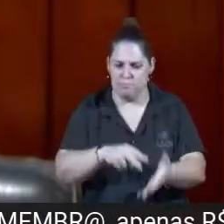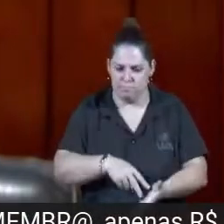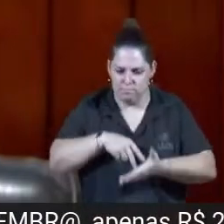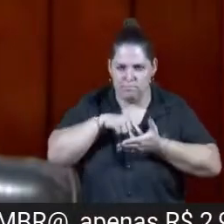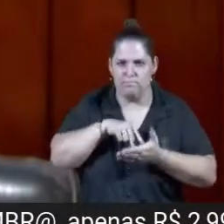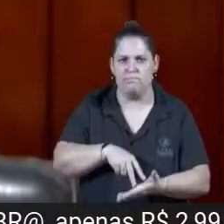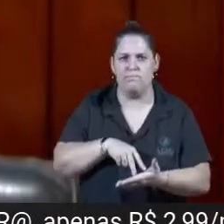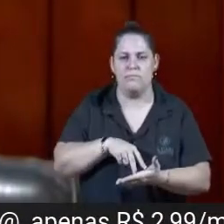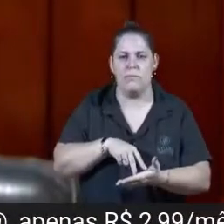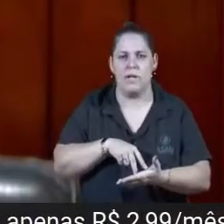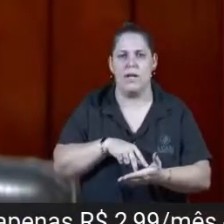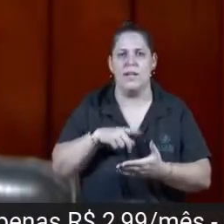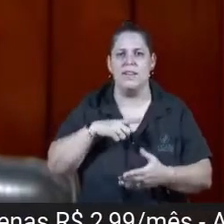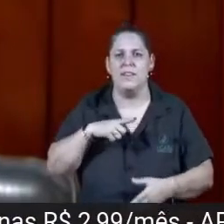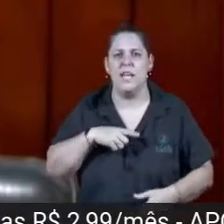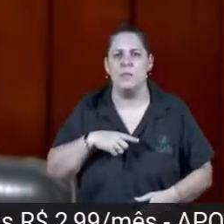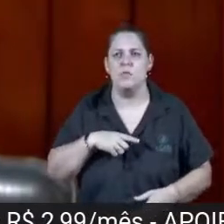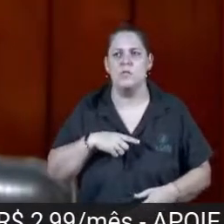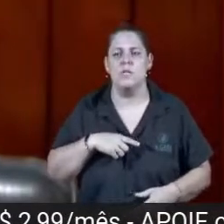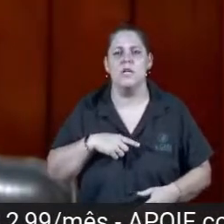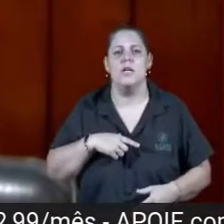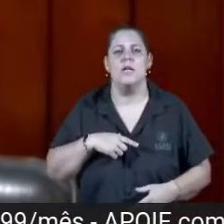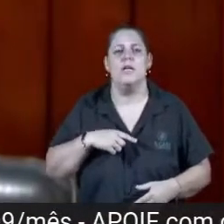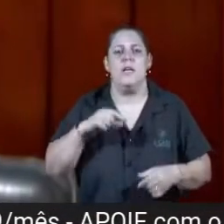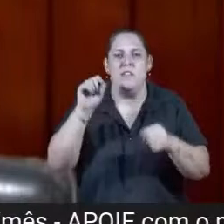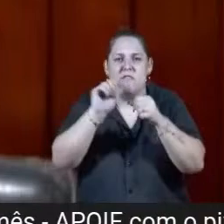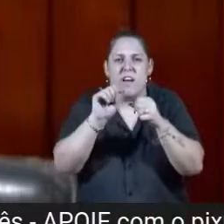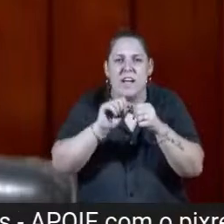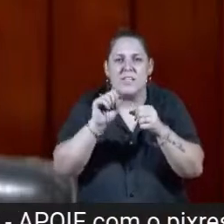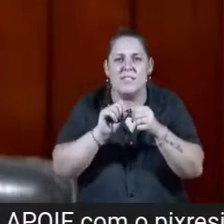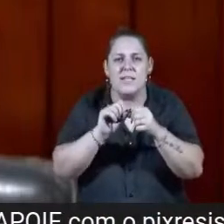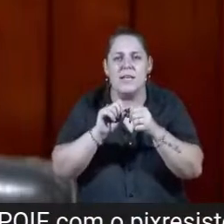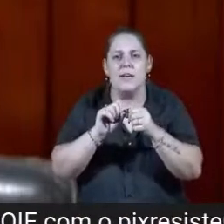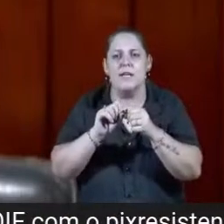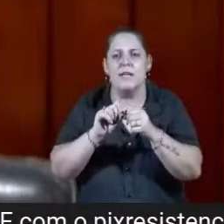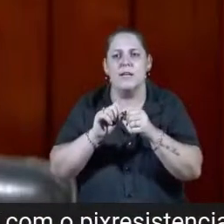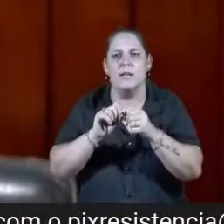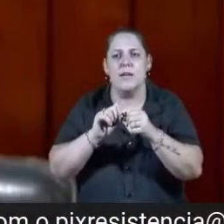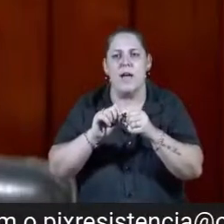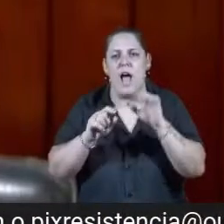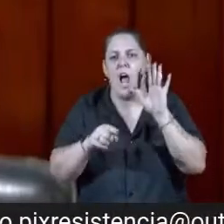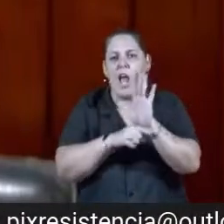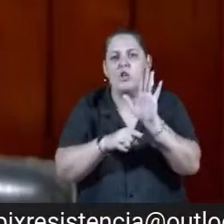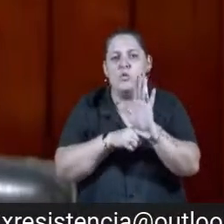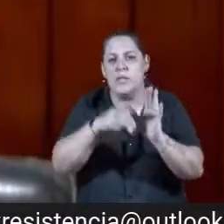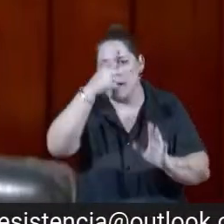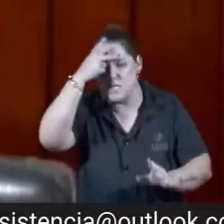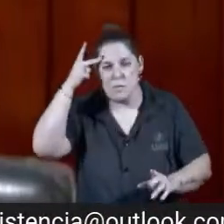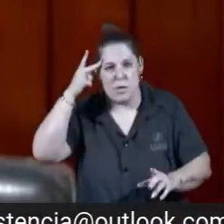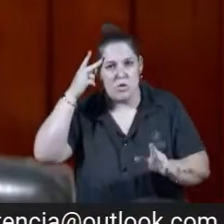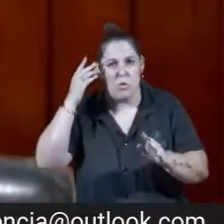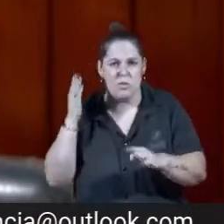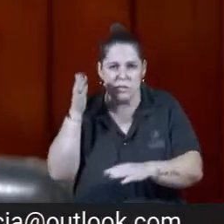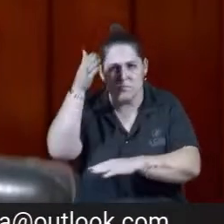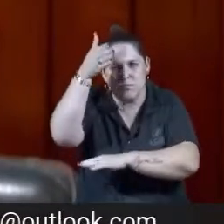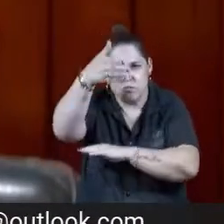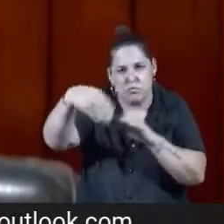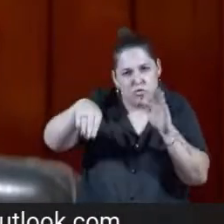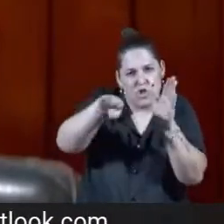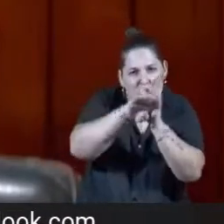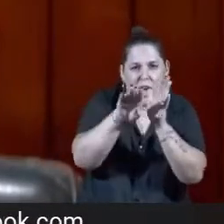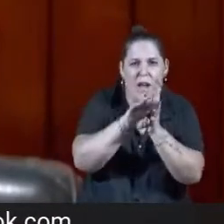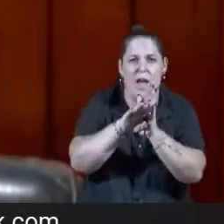resistência, nós temos a obrigação de construir a travessia. E eu tenho convicção, com a sua chegada, essa